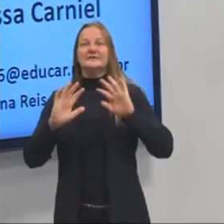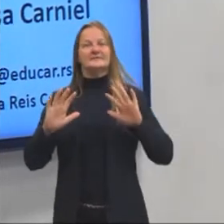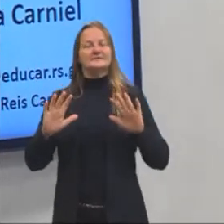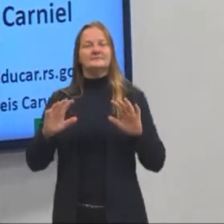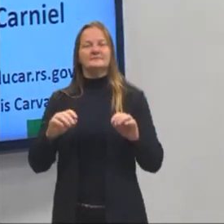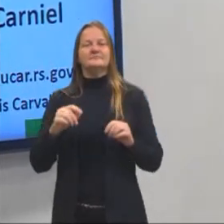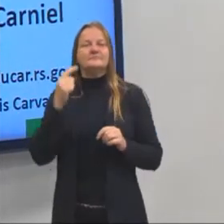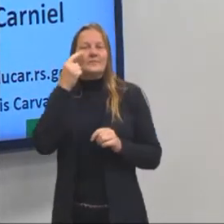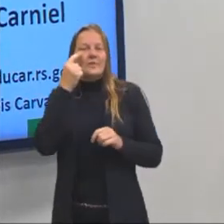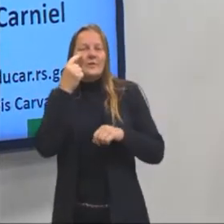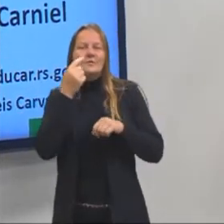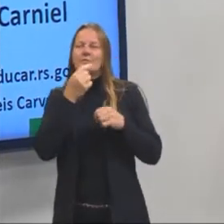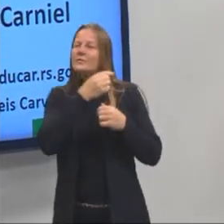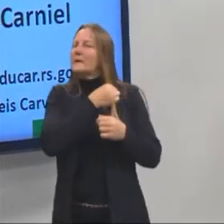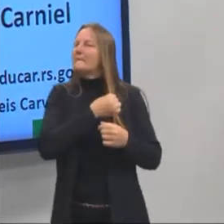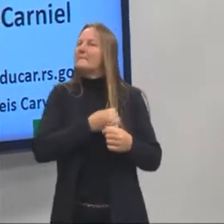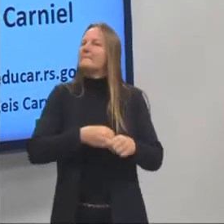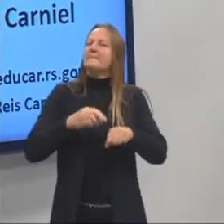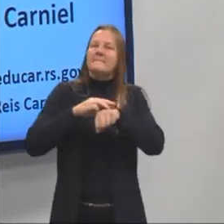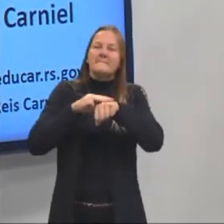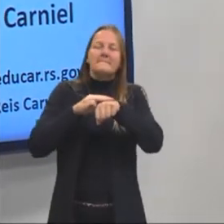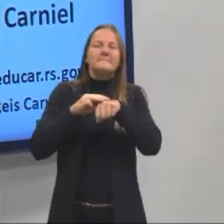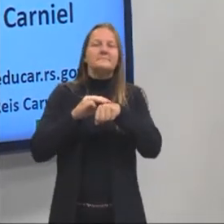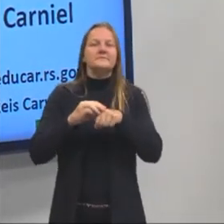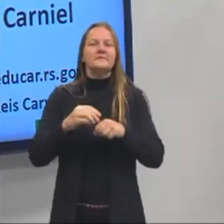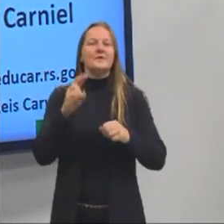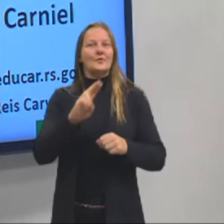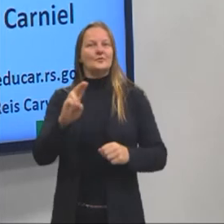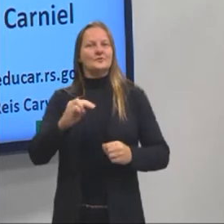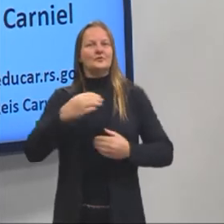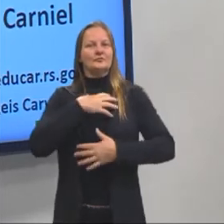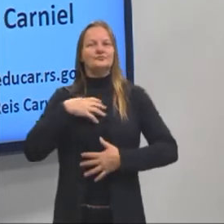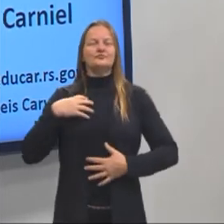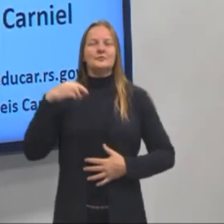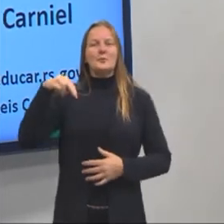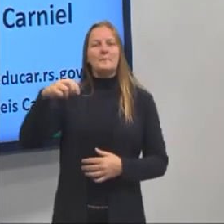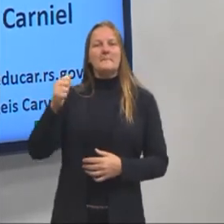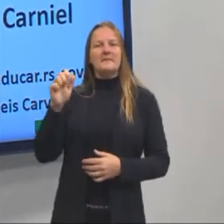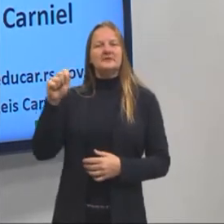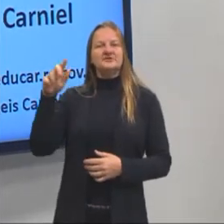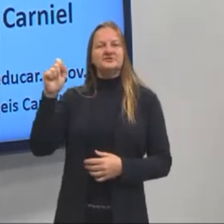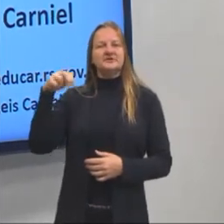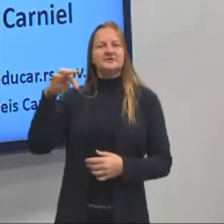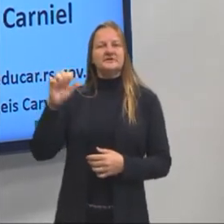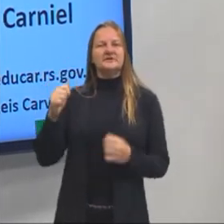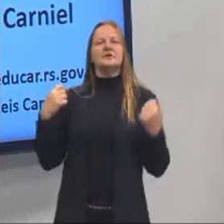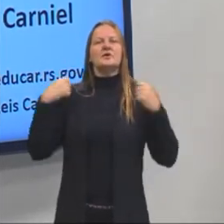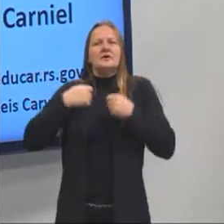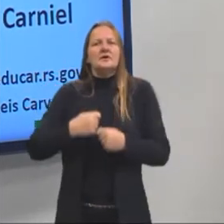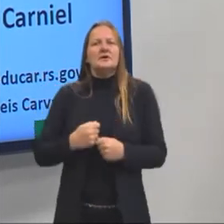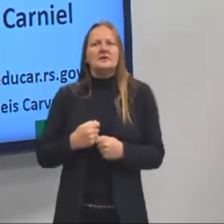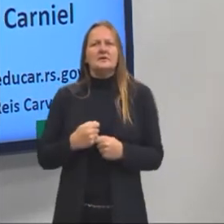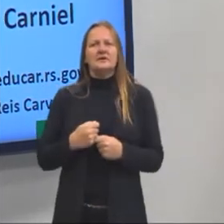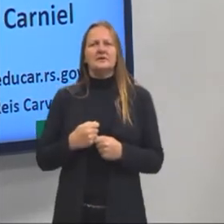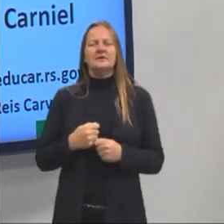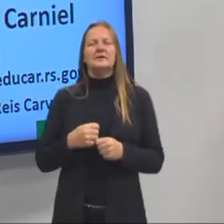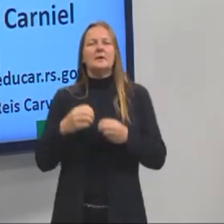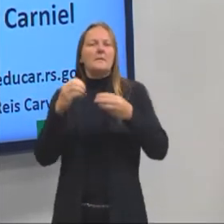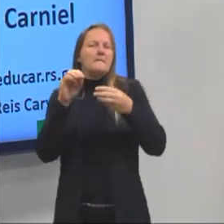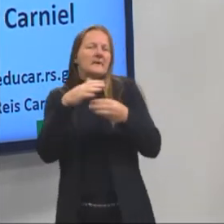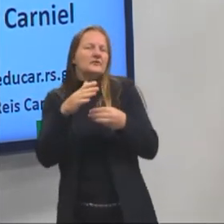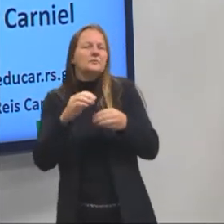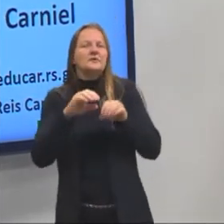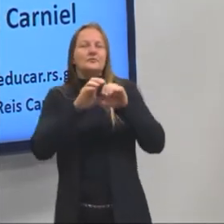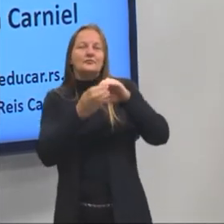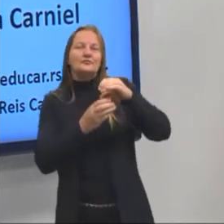olhos castanhos. Estou vestindo a camiseta do pré-enem na cor magenta, um casaco, uma cor berinjela, mais